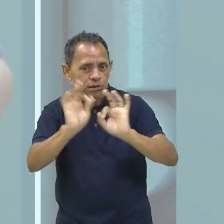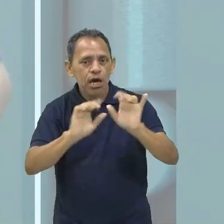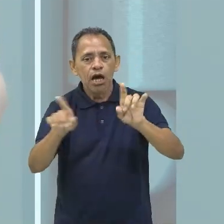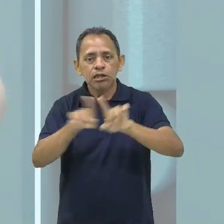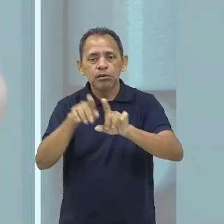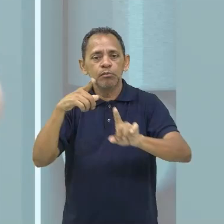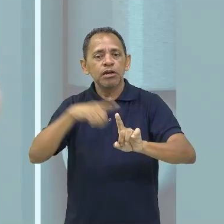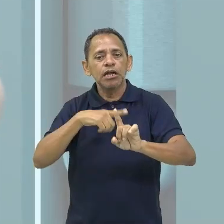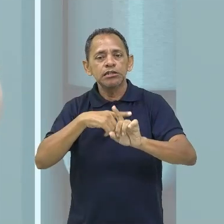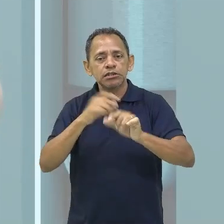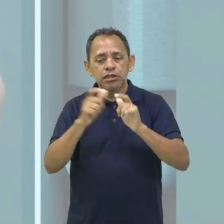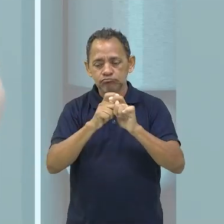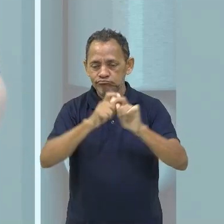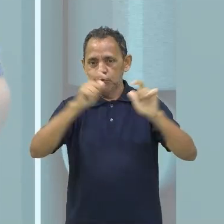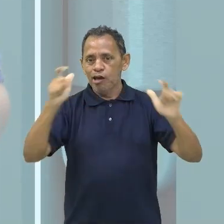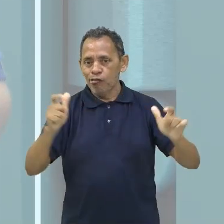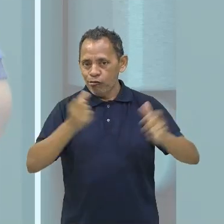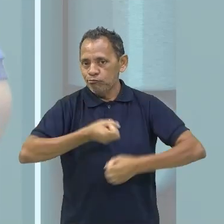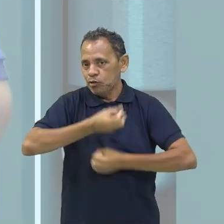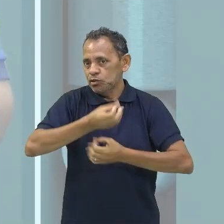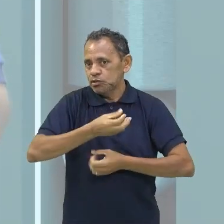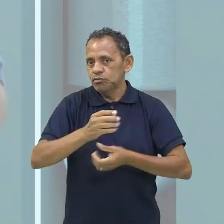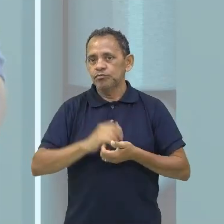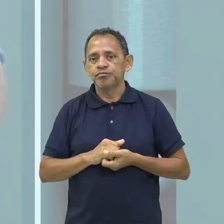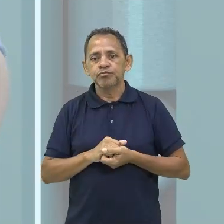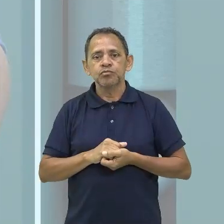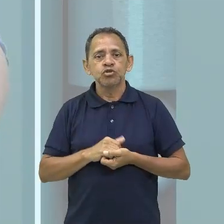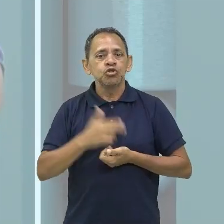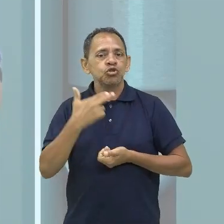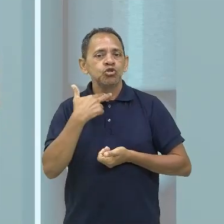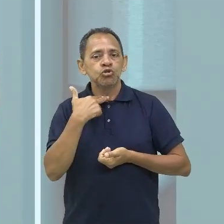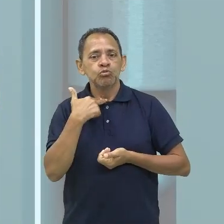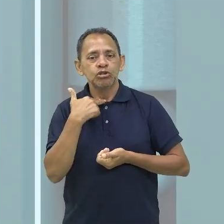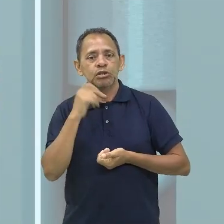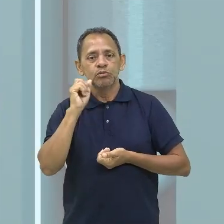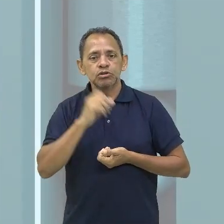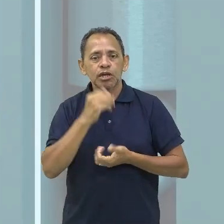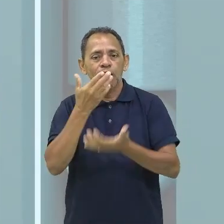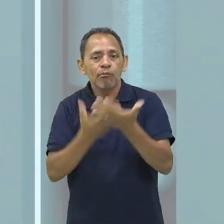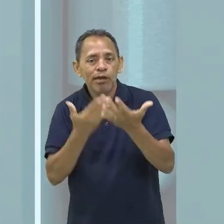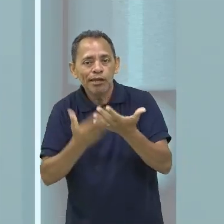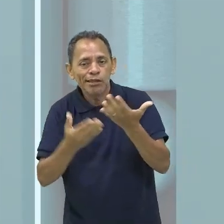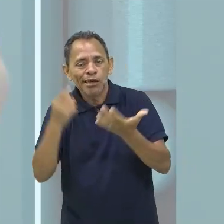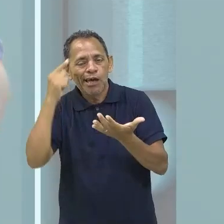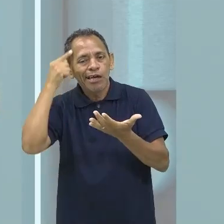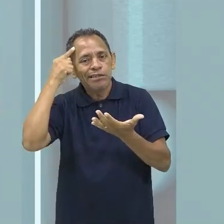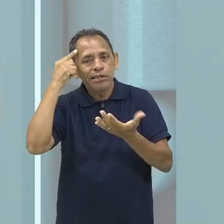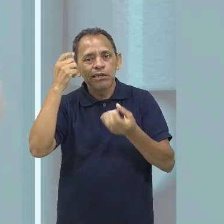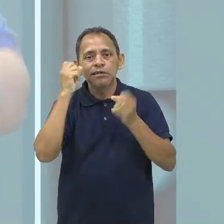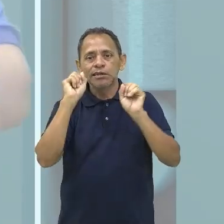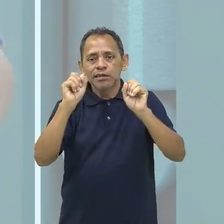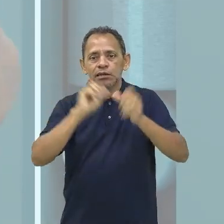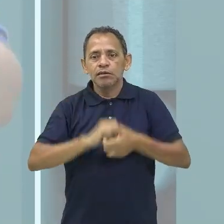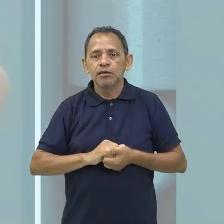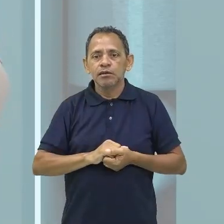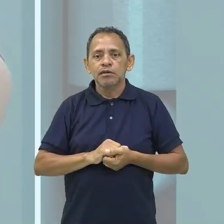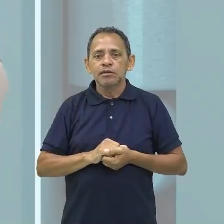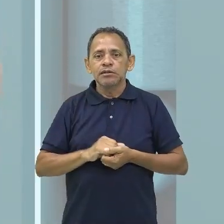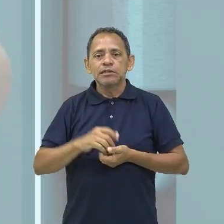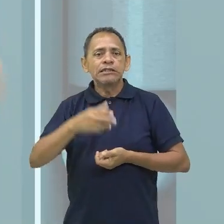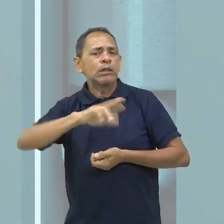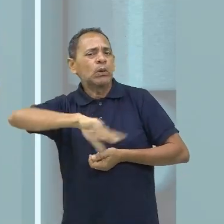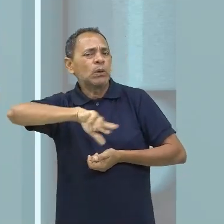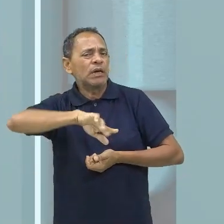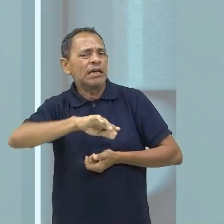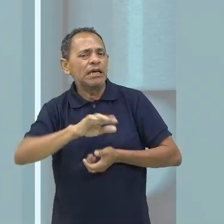obter maior expressividade. Não podemos nos perder dessa ideia. Não é simplesmente movimentar a